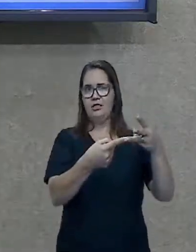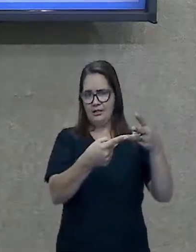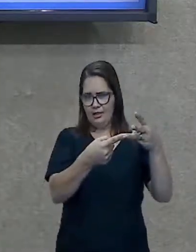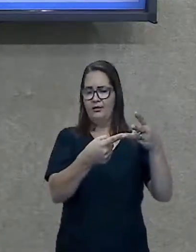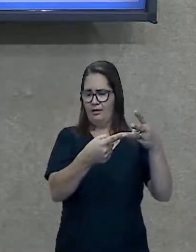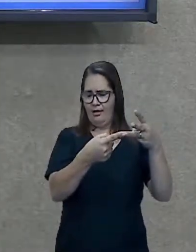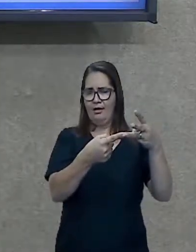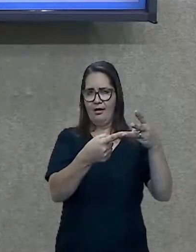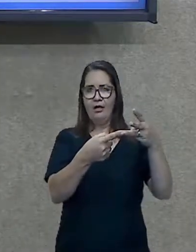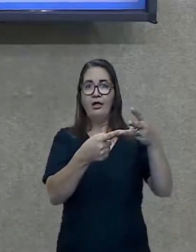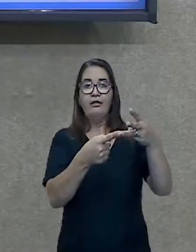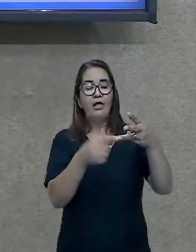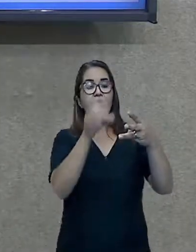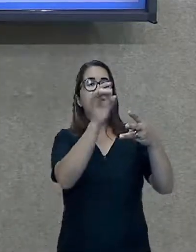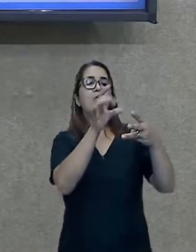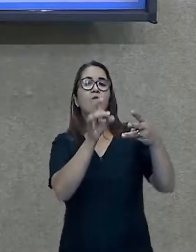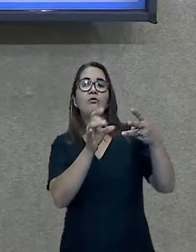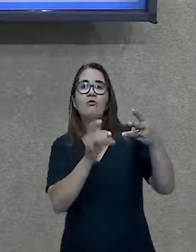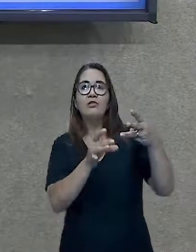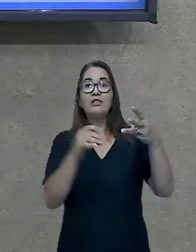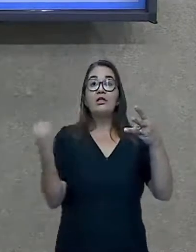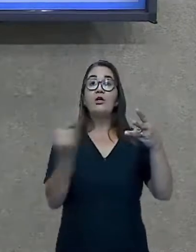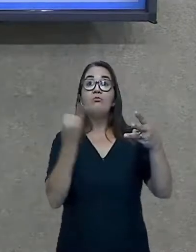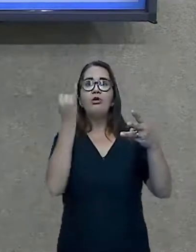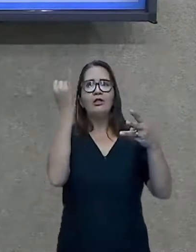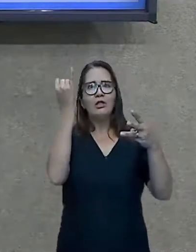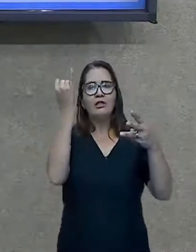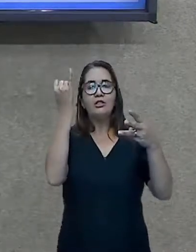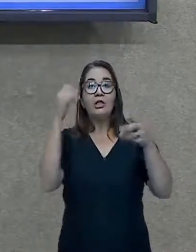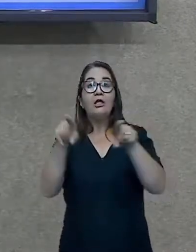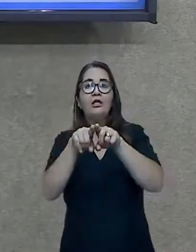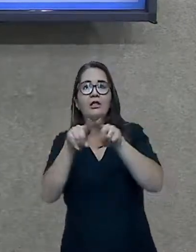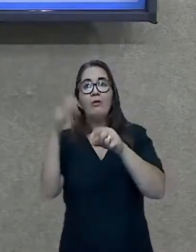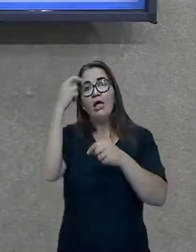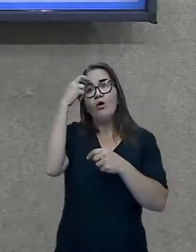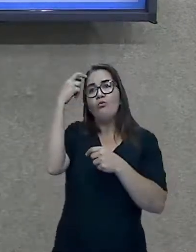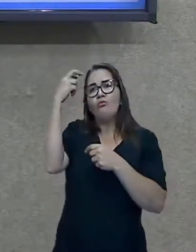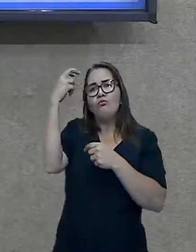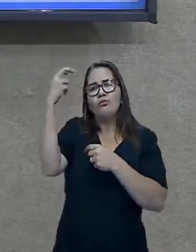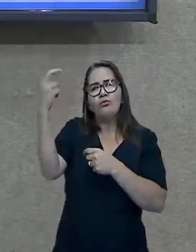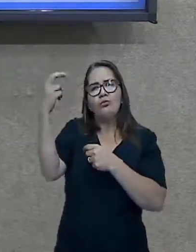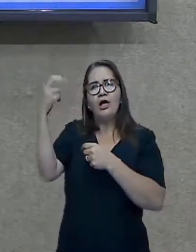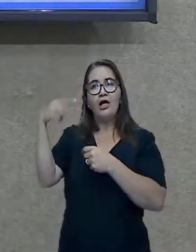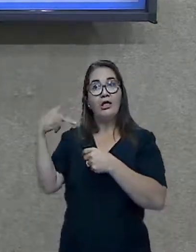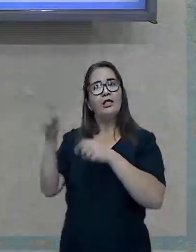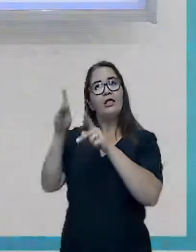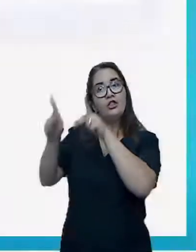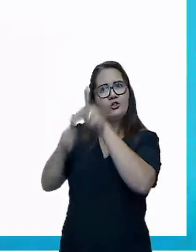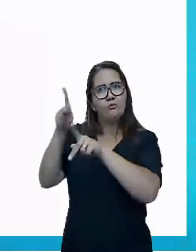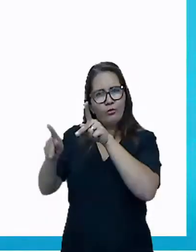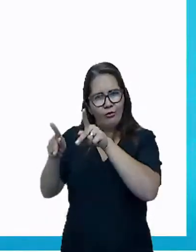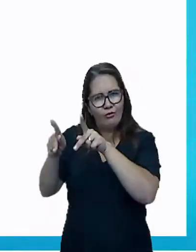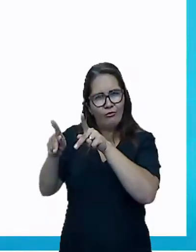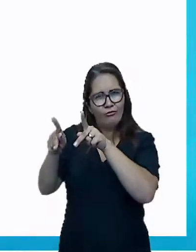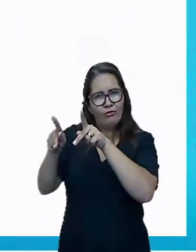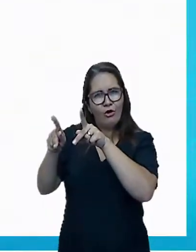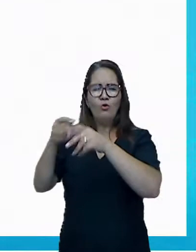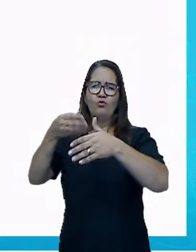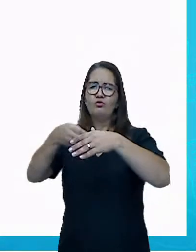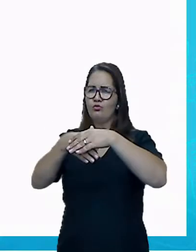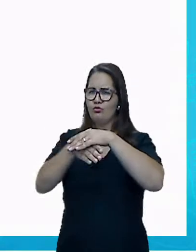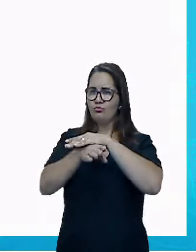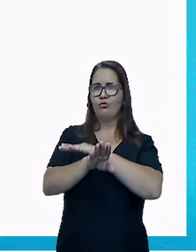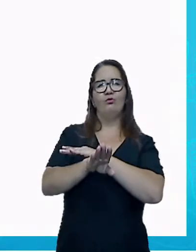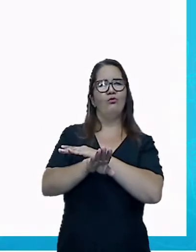Os Iorubás deixaram um vasto legado cultural na sociedade brasileira. Como podemos notar, a cultura, né, com